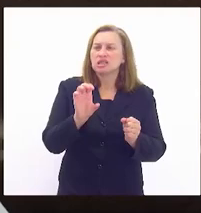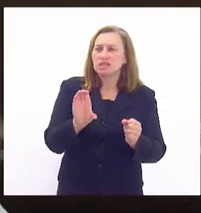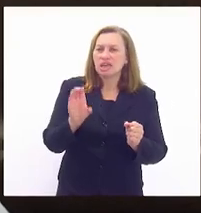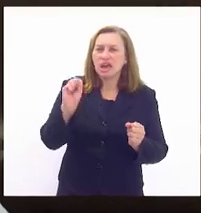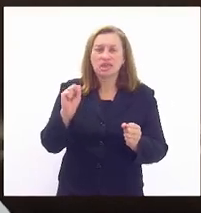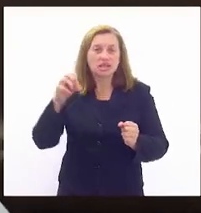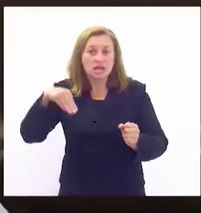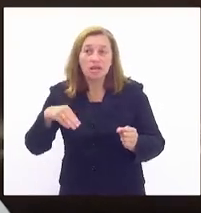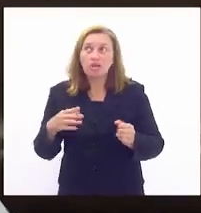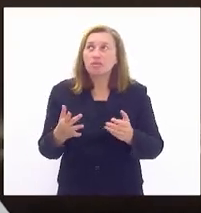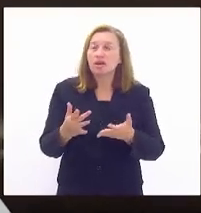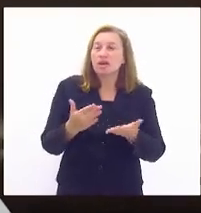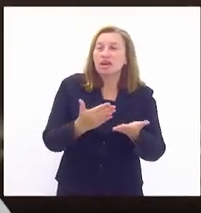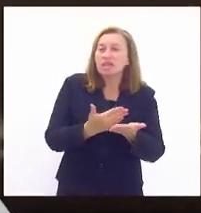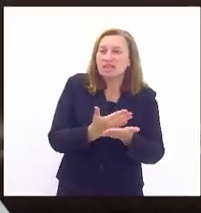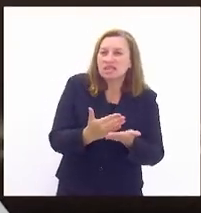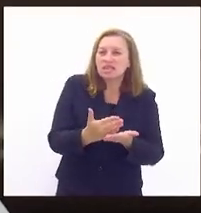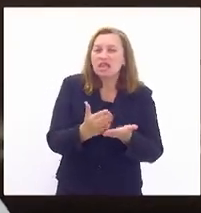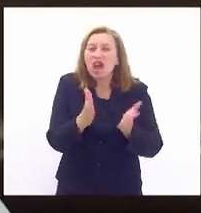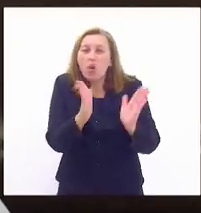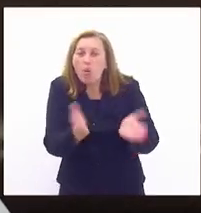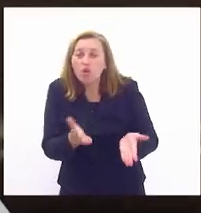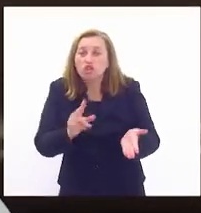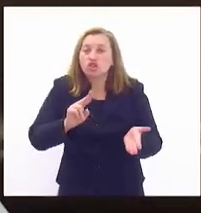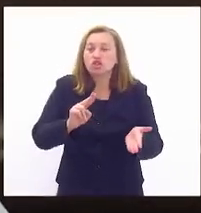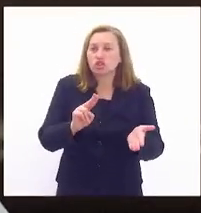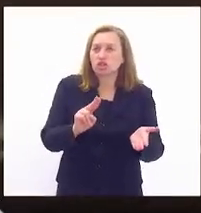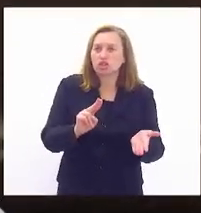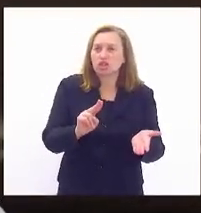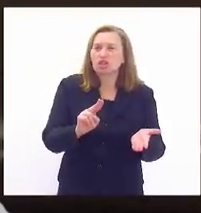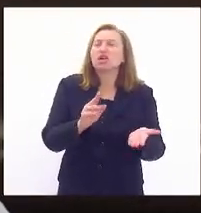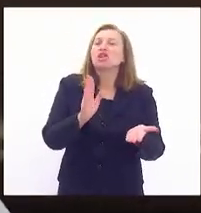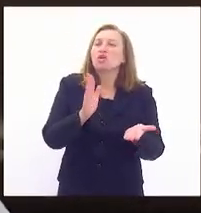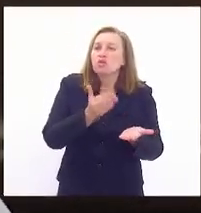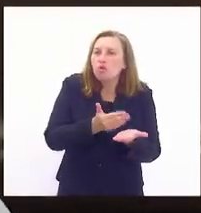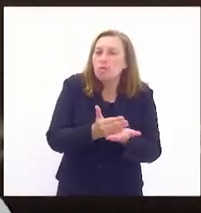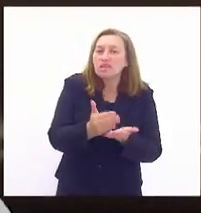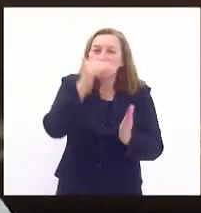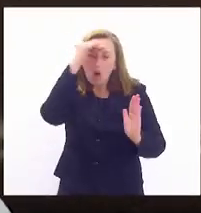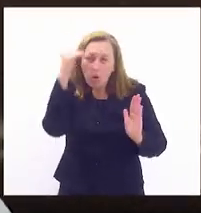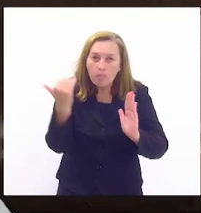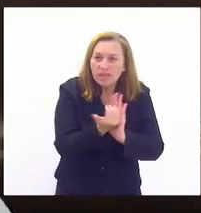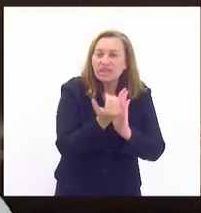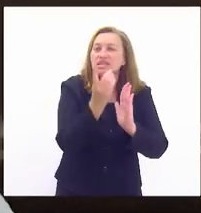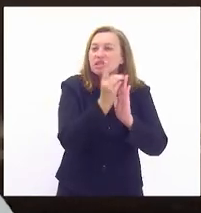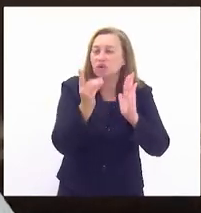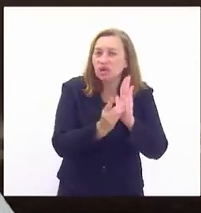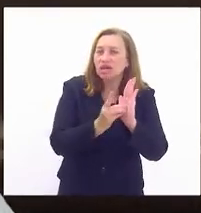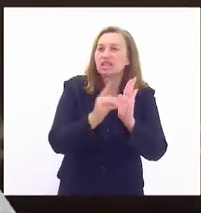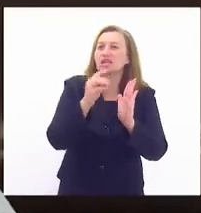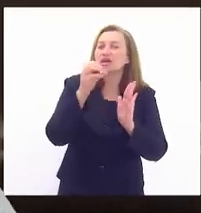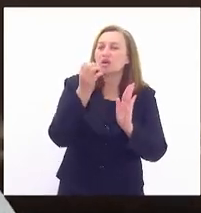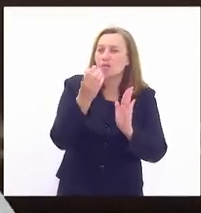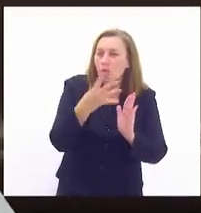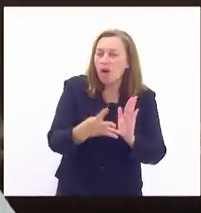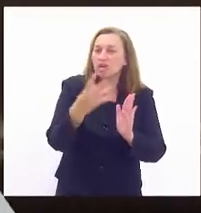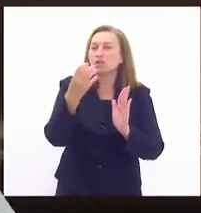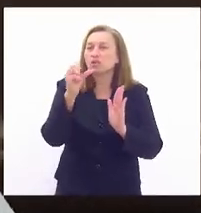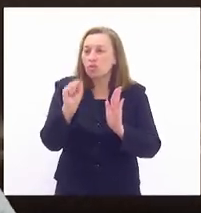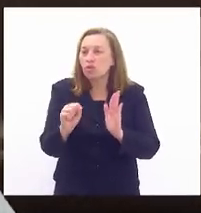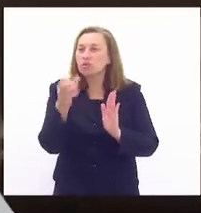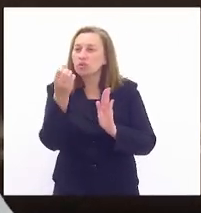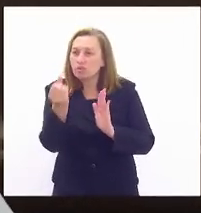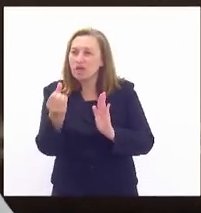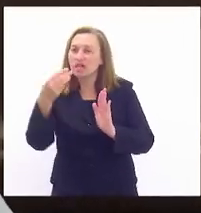ou a partir de agora, né, já começar a cumprir o decreto 48663, que, como disse